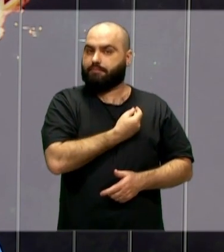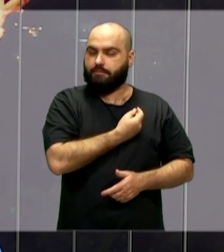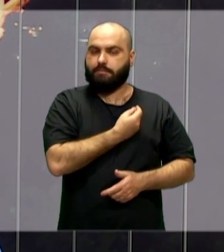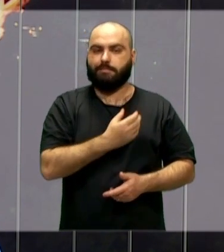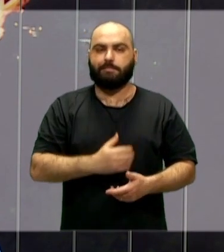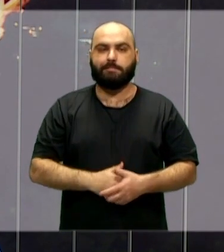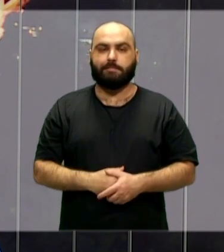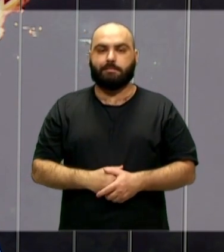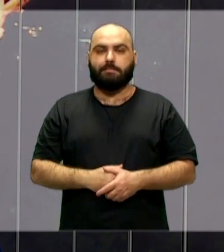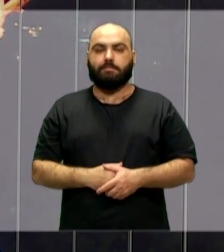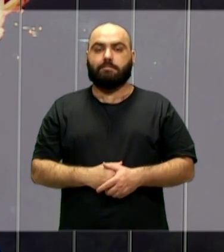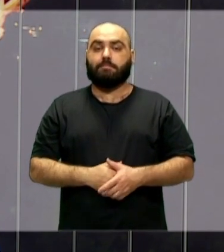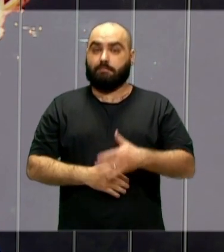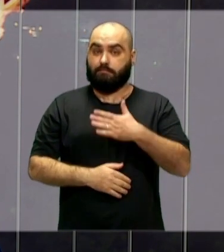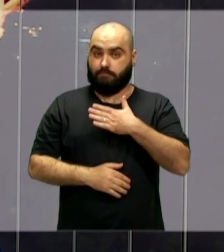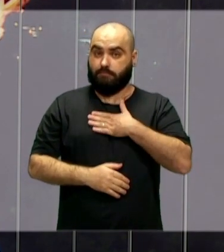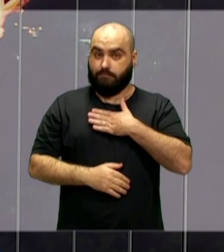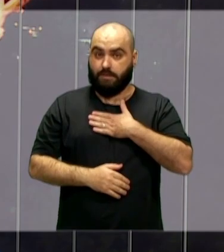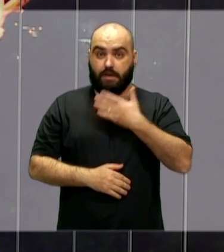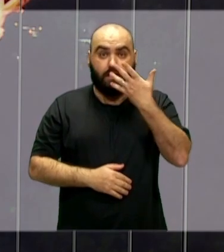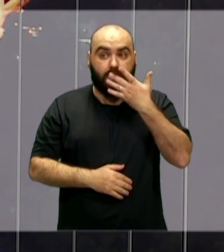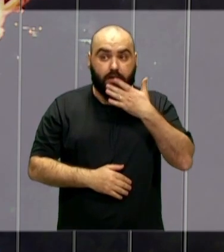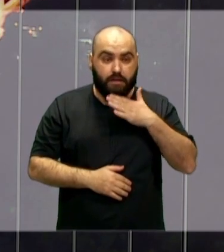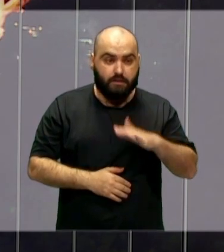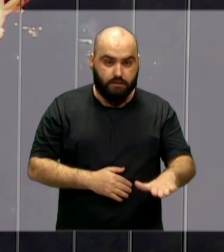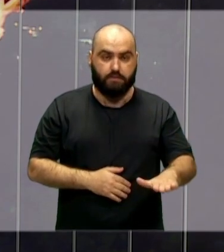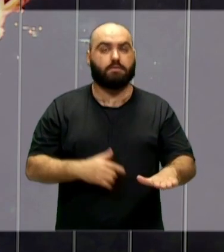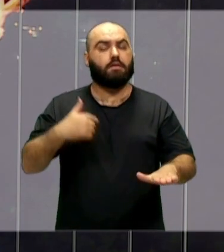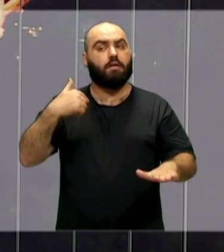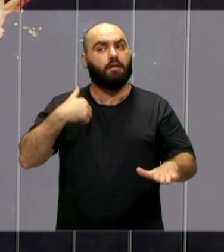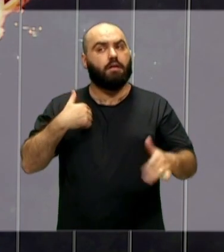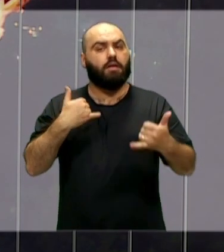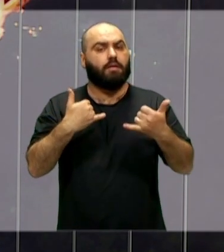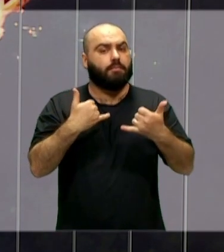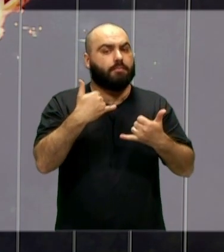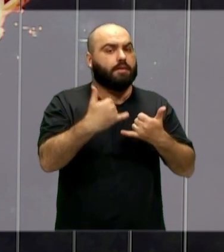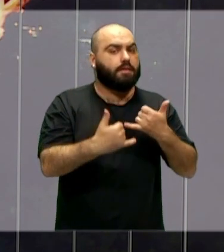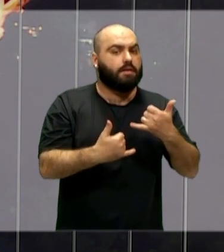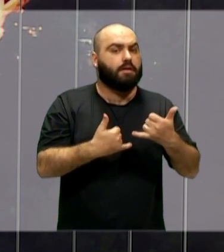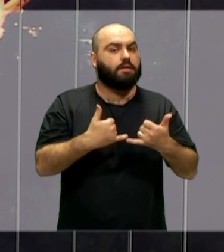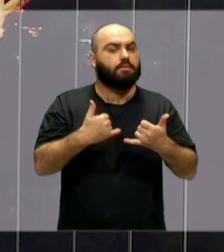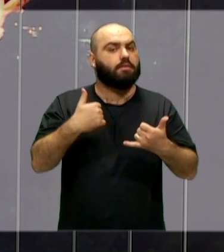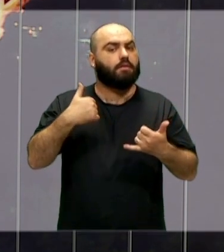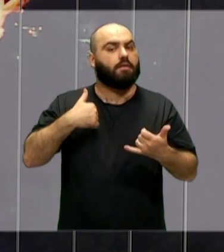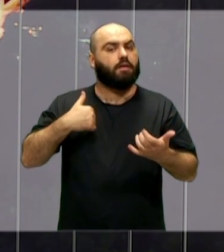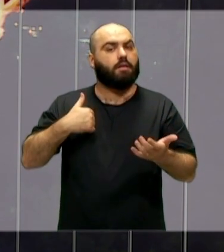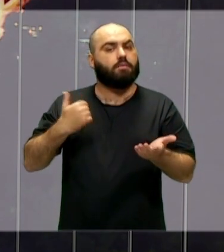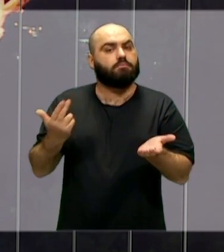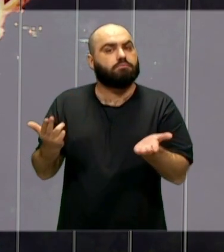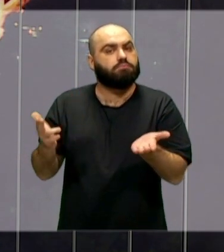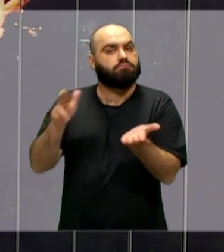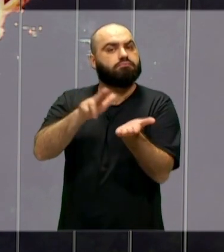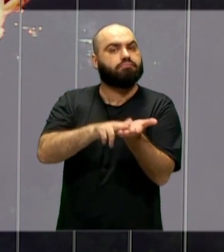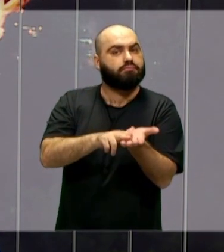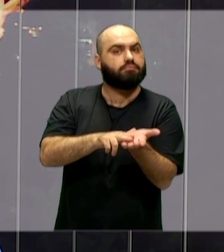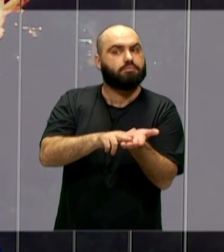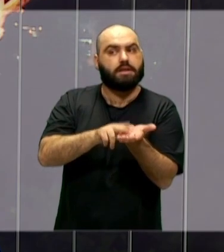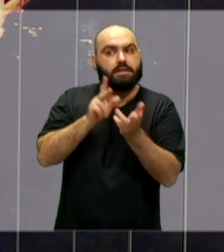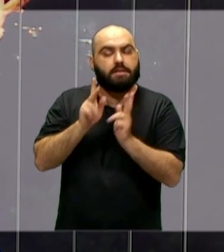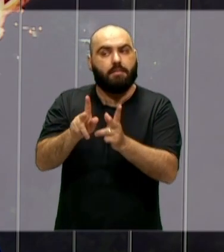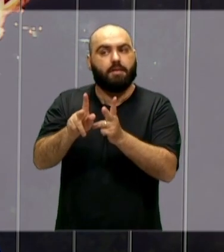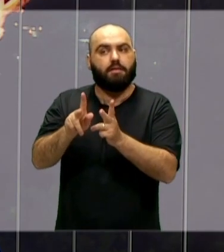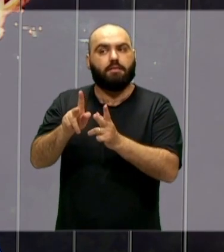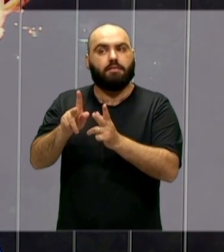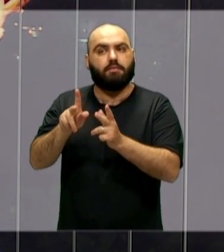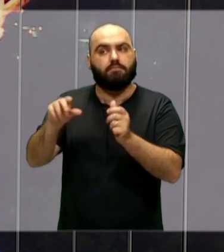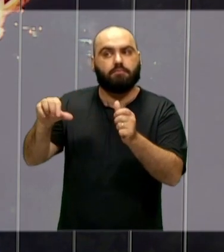na minha infância, sim, brincadeiras em que eu assumi o papel de gênero considerado feminino. Só